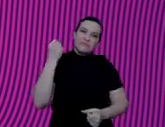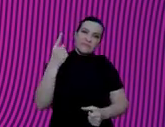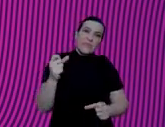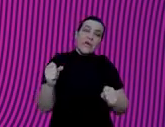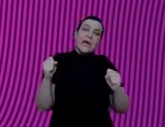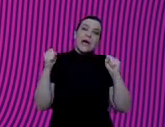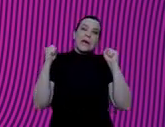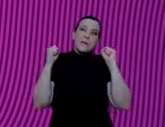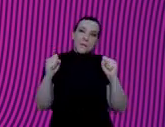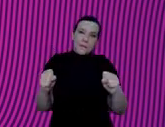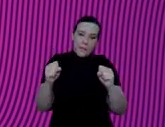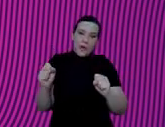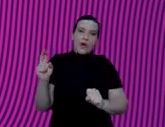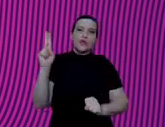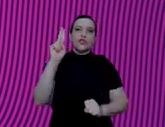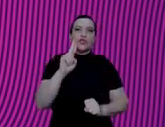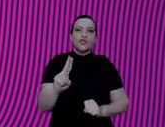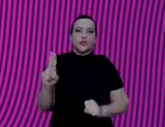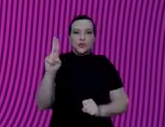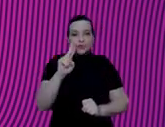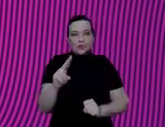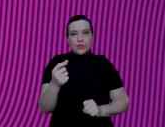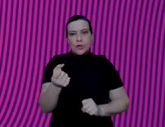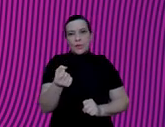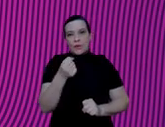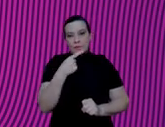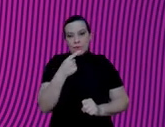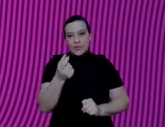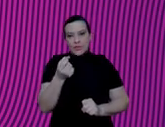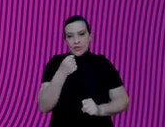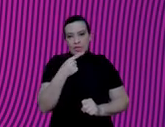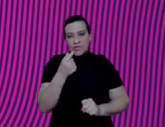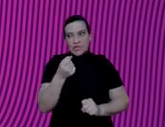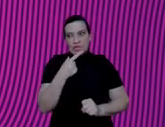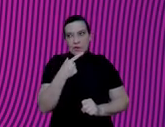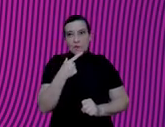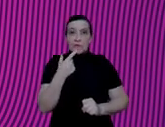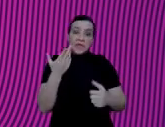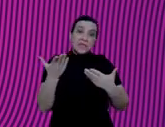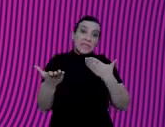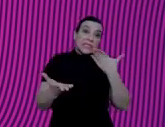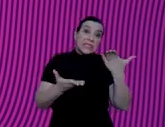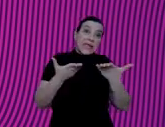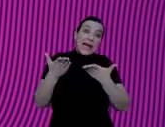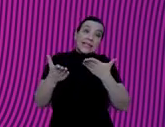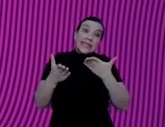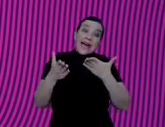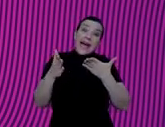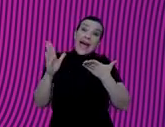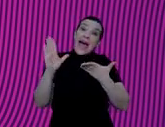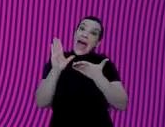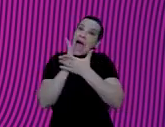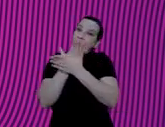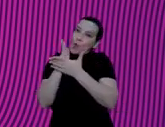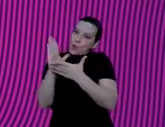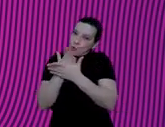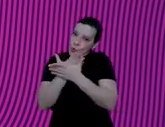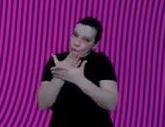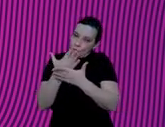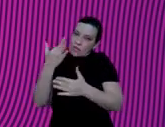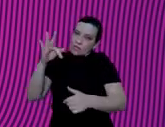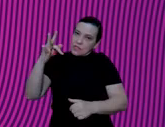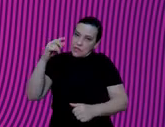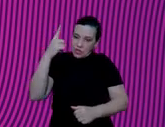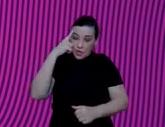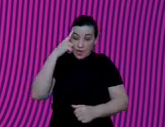uma medicação assim para tratar alguns tipos de cefaleia, mas isso, obviamente, com muito critério, né?